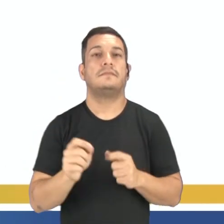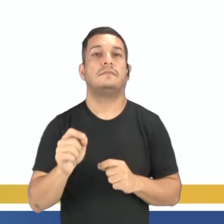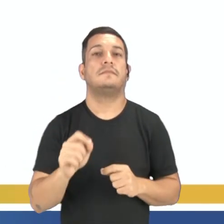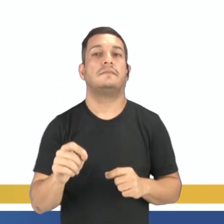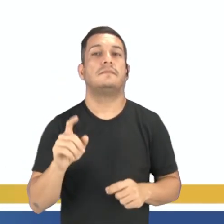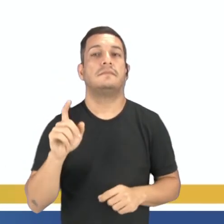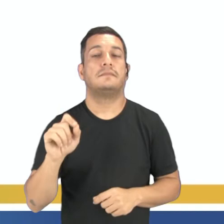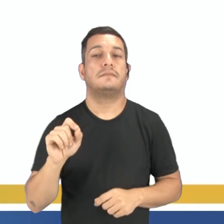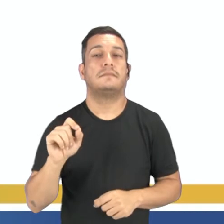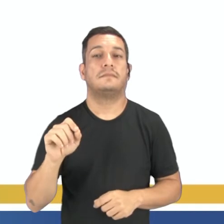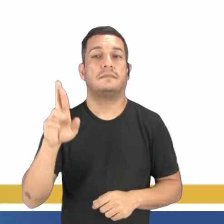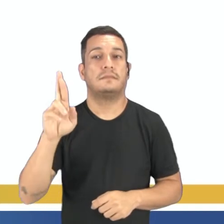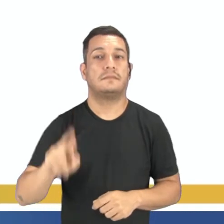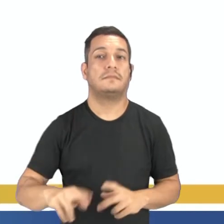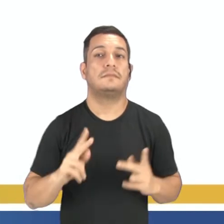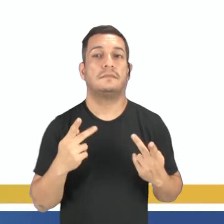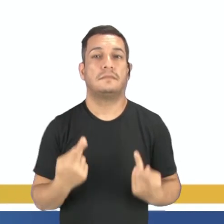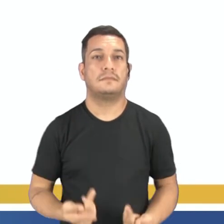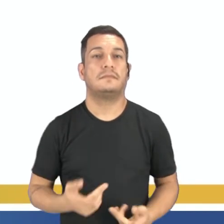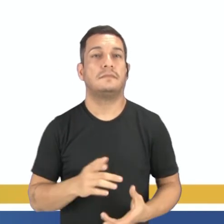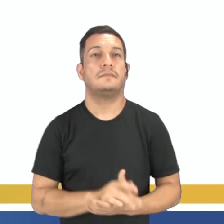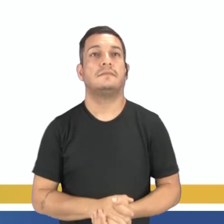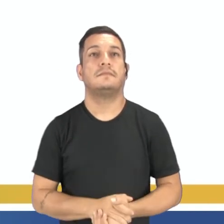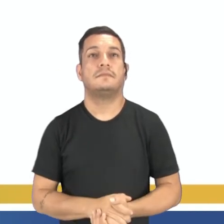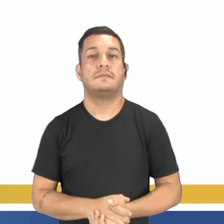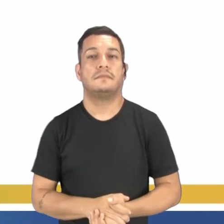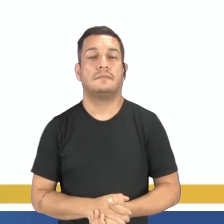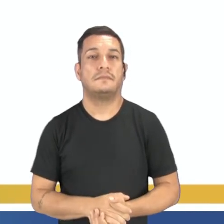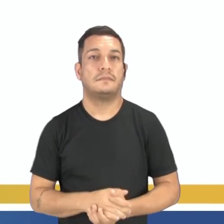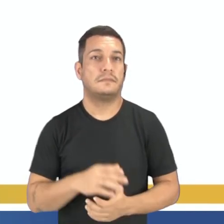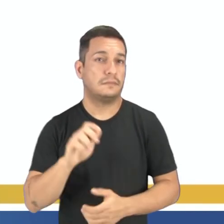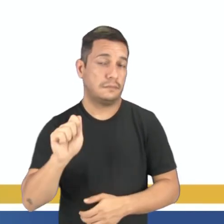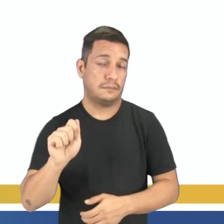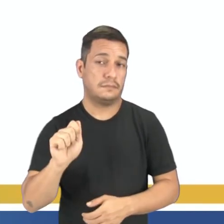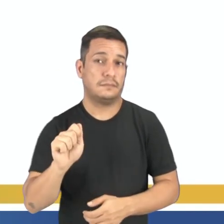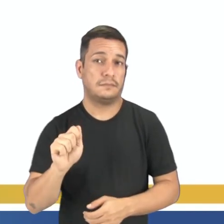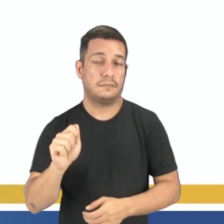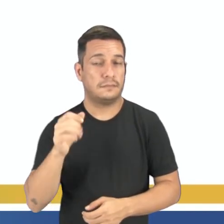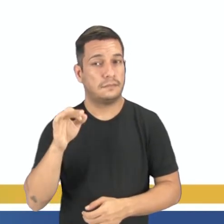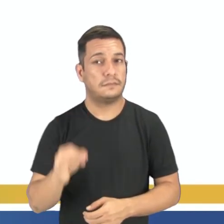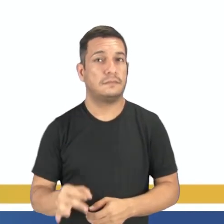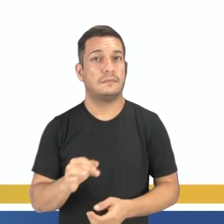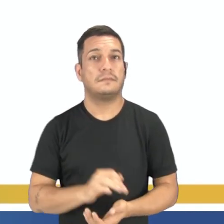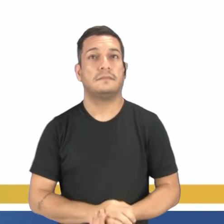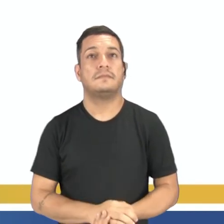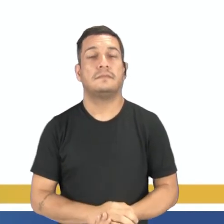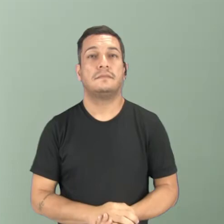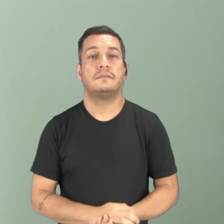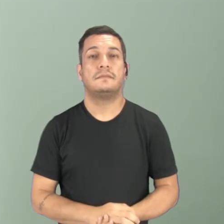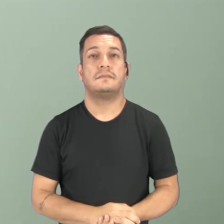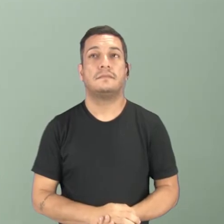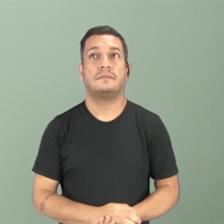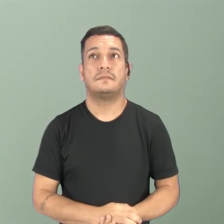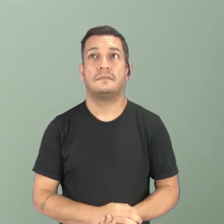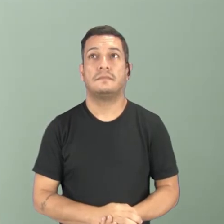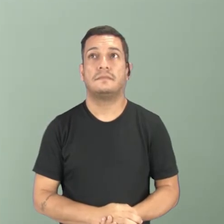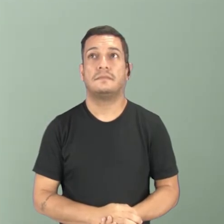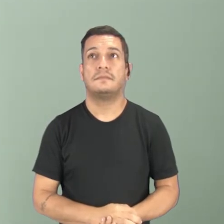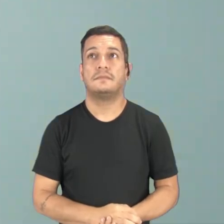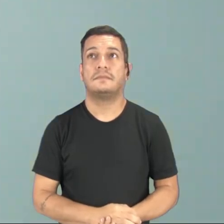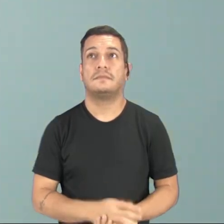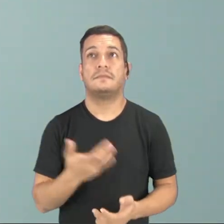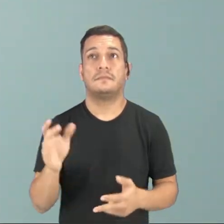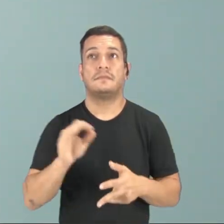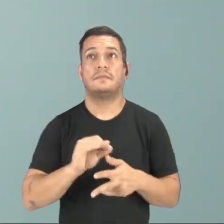um modelo, que é a razão humana. Vamos lá, letra A, com certeza. Gente,